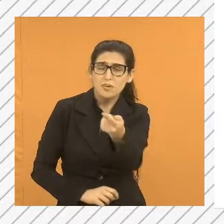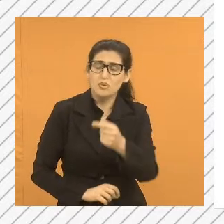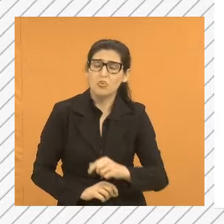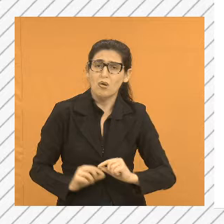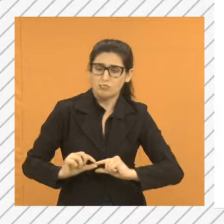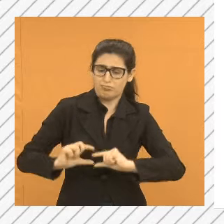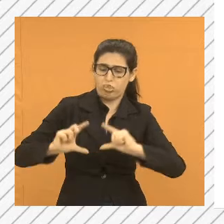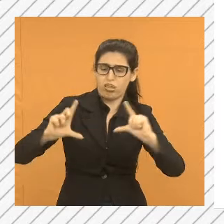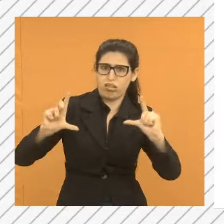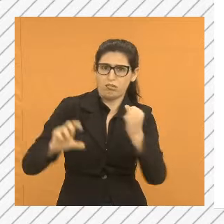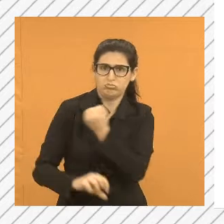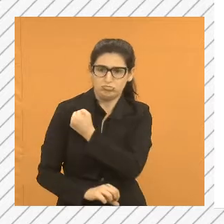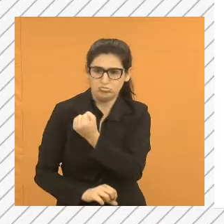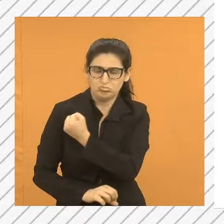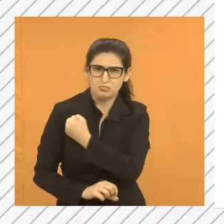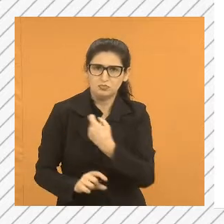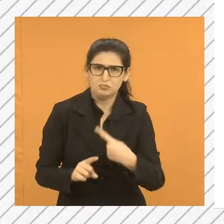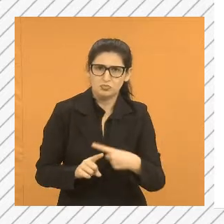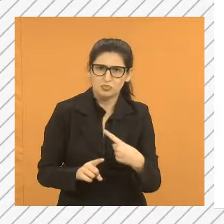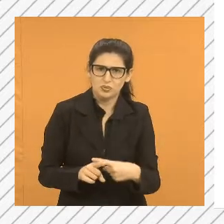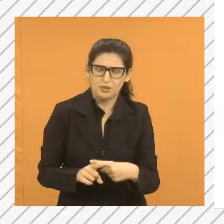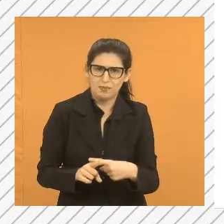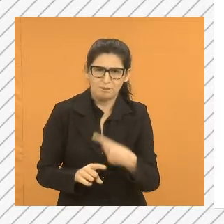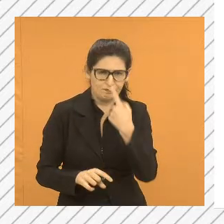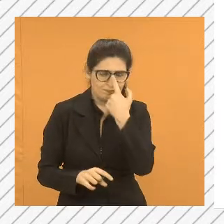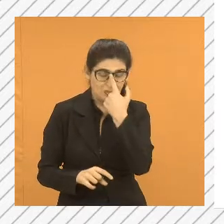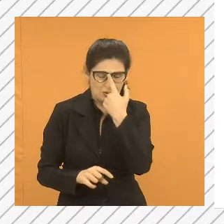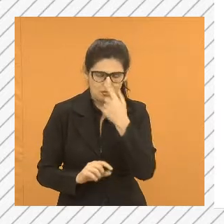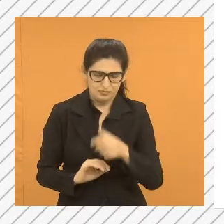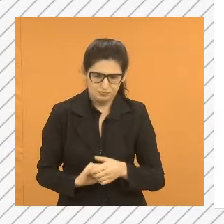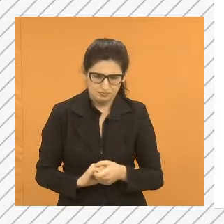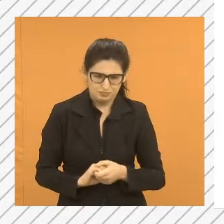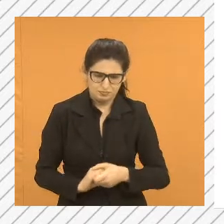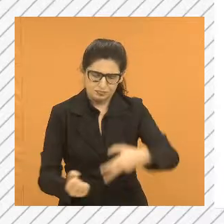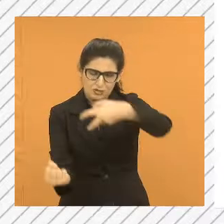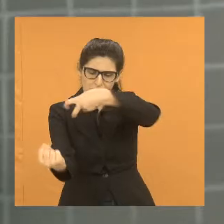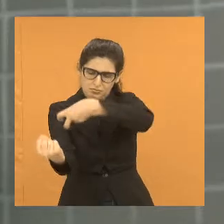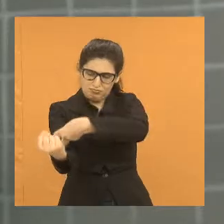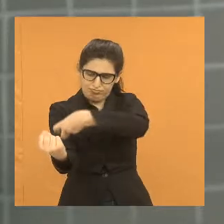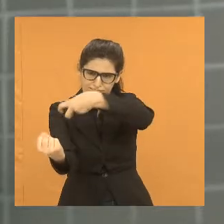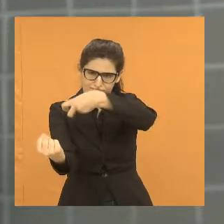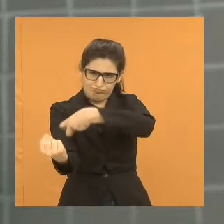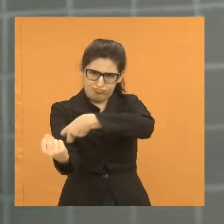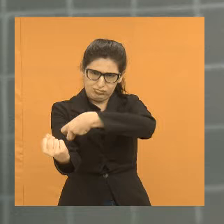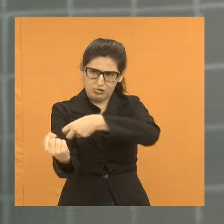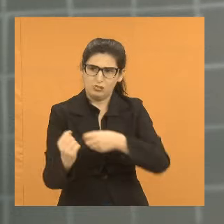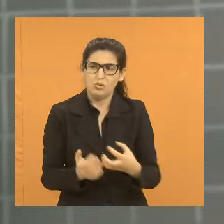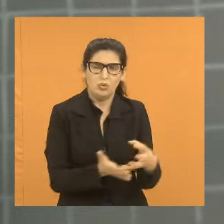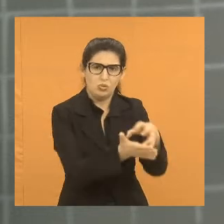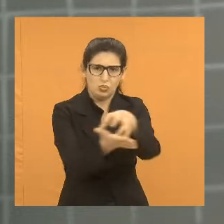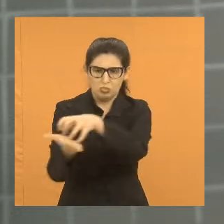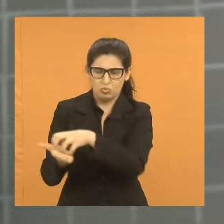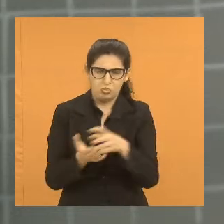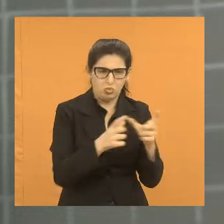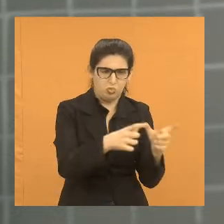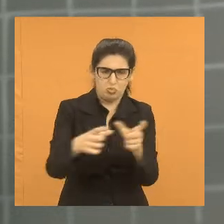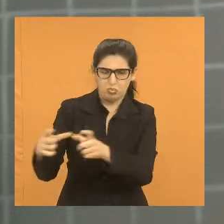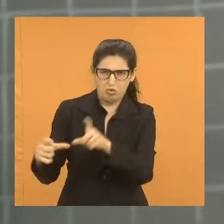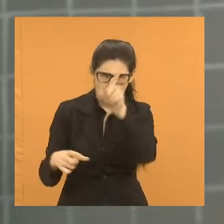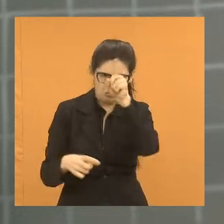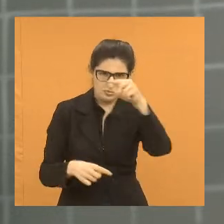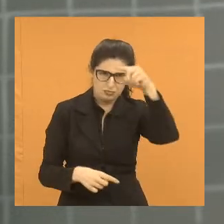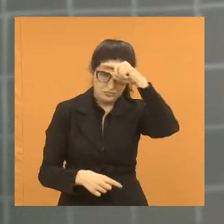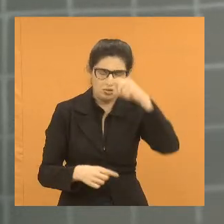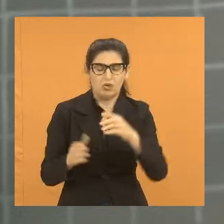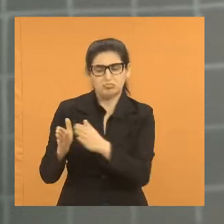crescimento é resultado da distribuição da aplicação da vacina, por um lado, ao longo do ano.